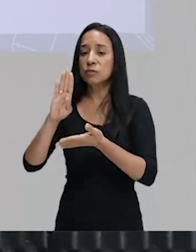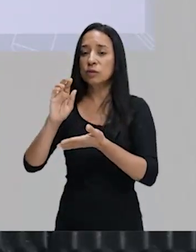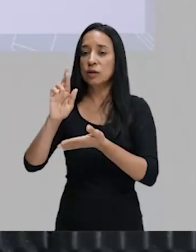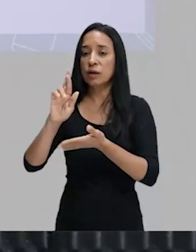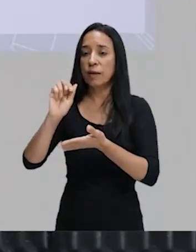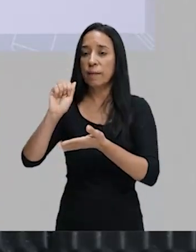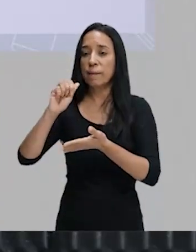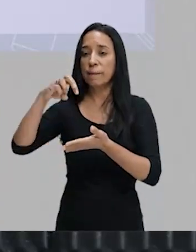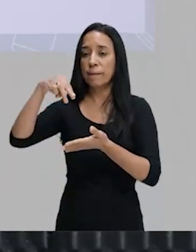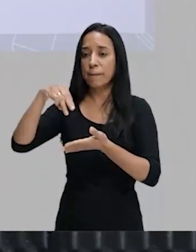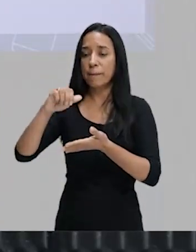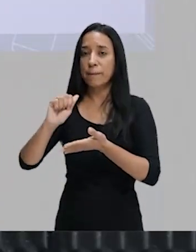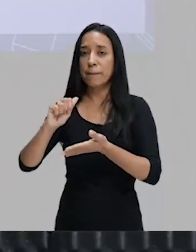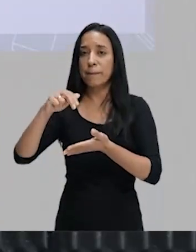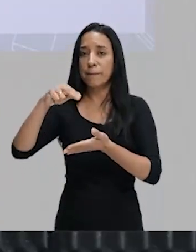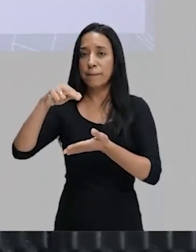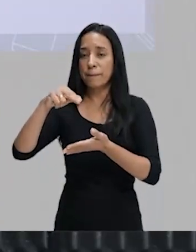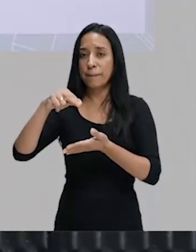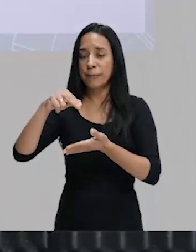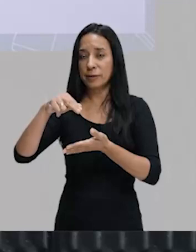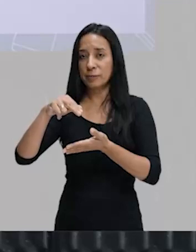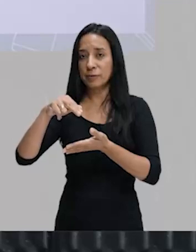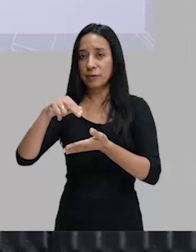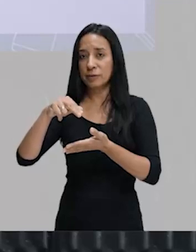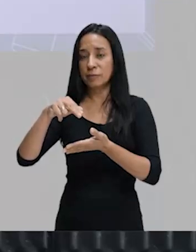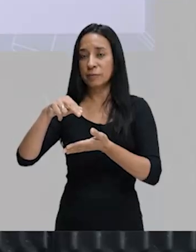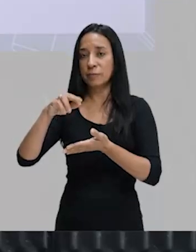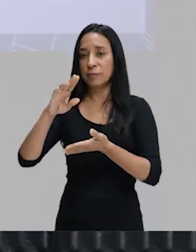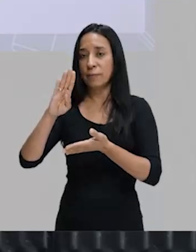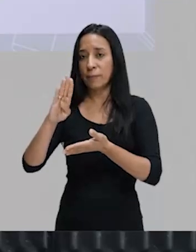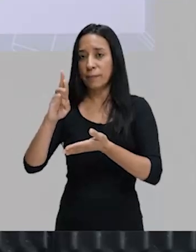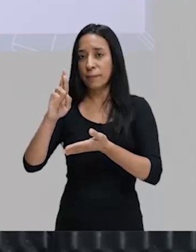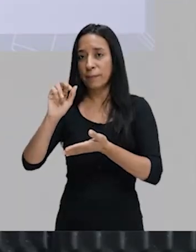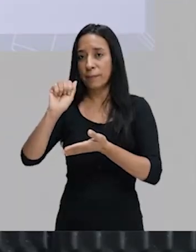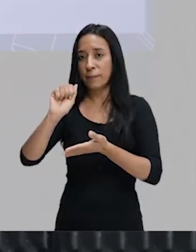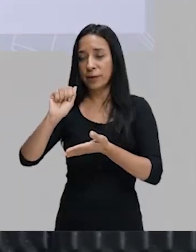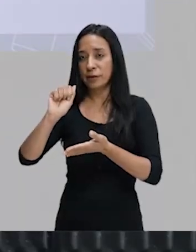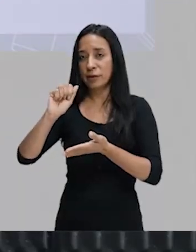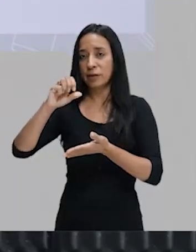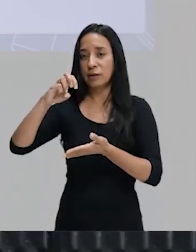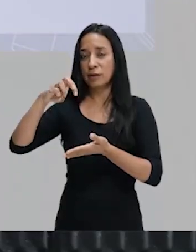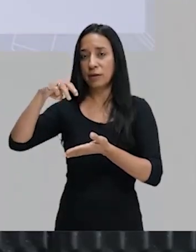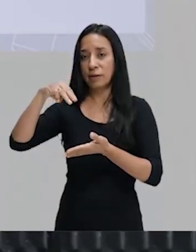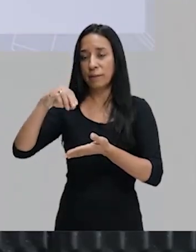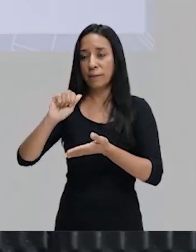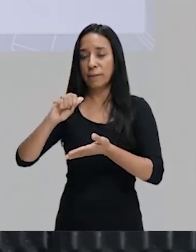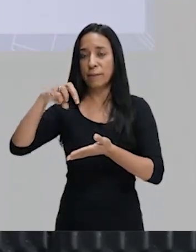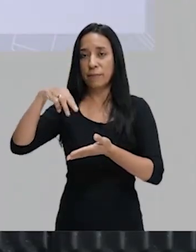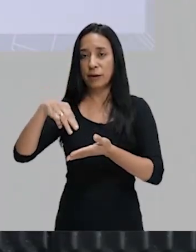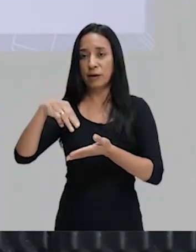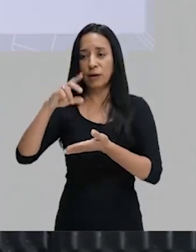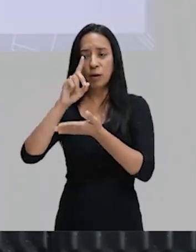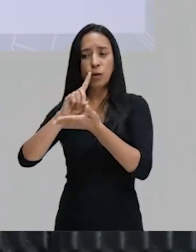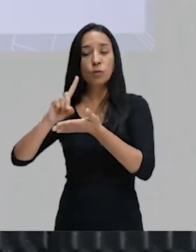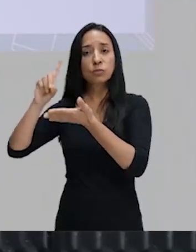parecido com o nome daquela marca que você sabe qual é, né? É Brahman, tá? Tem um N no final. Brahma é um deus. E foi o deus que